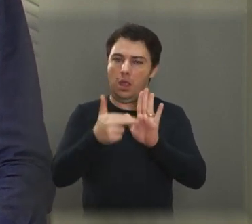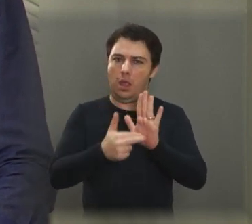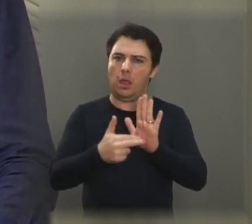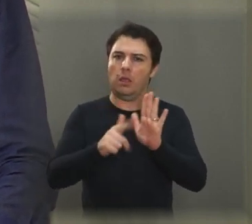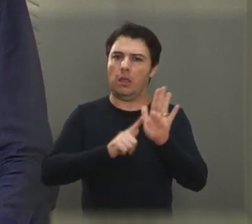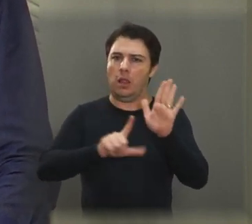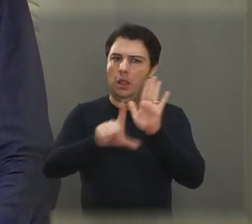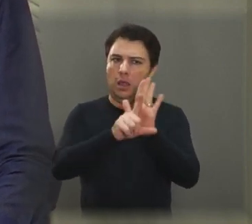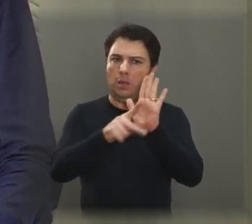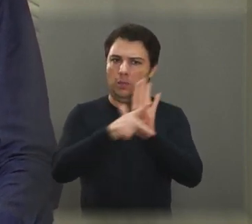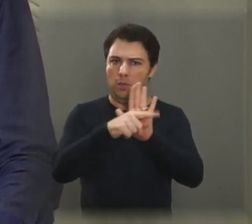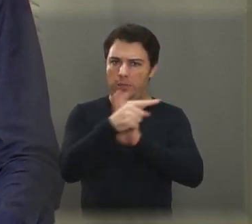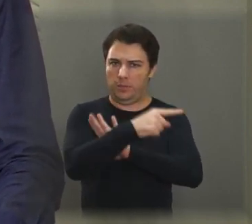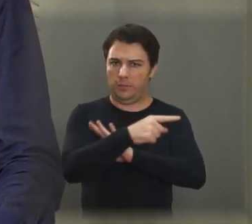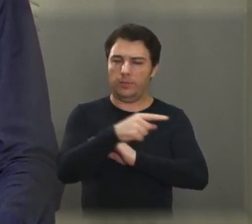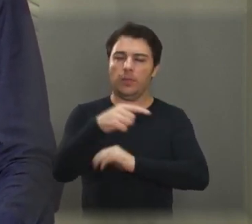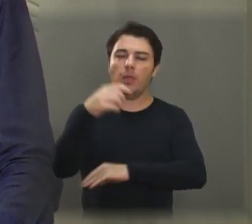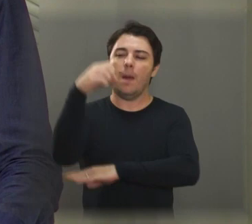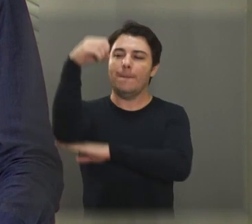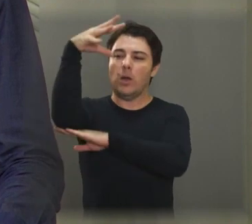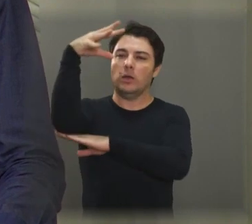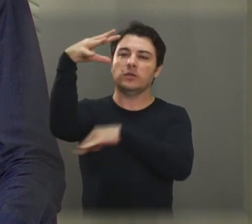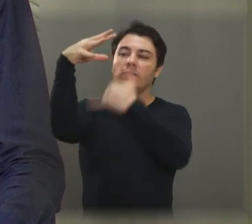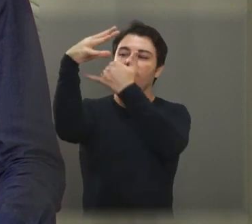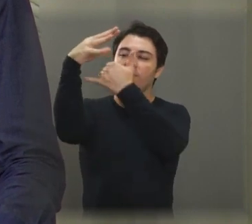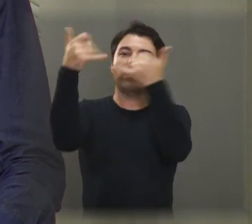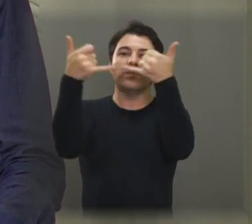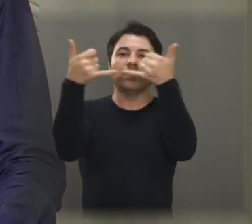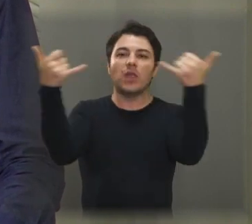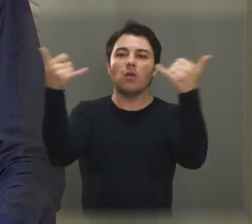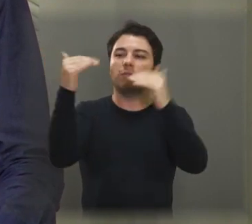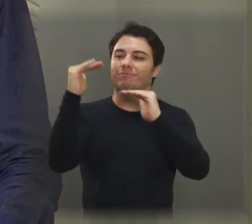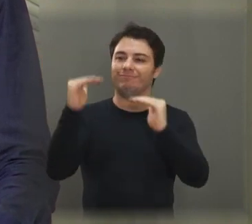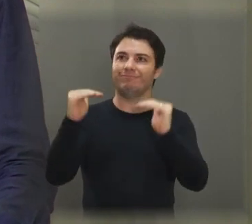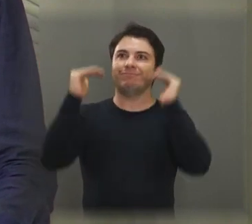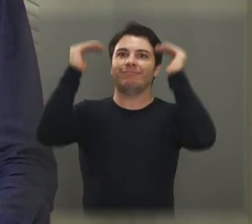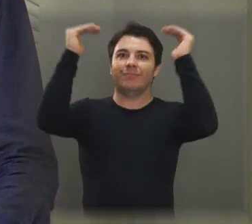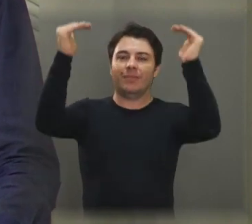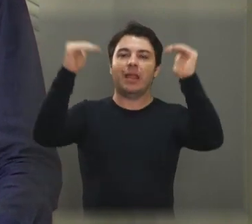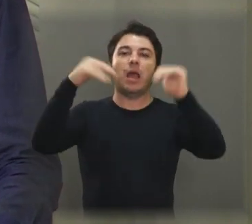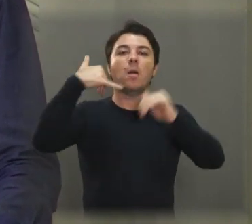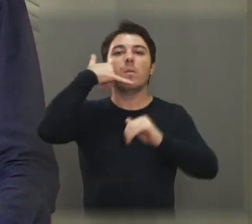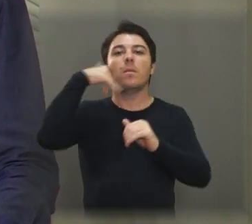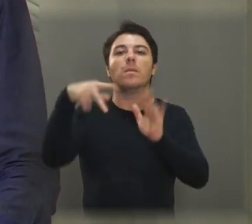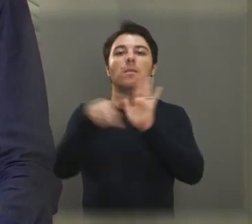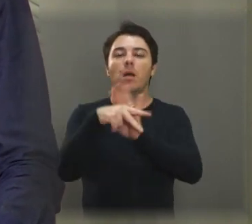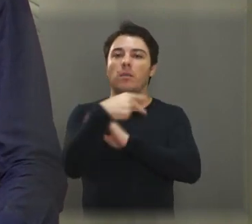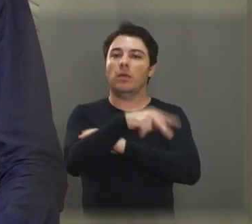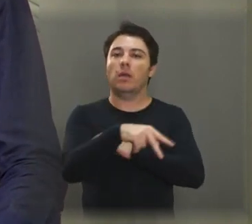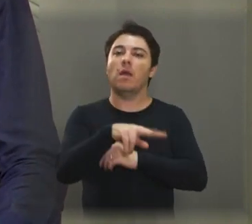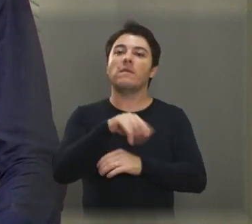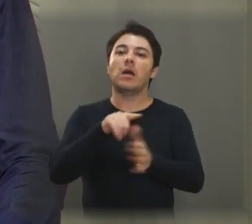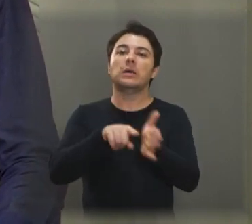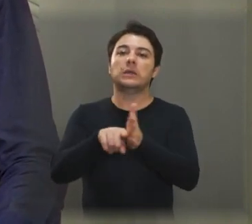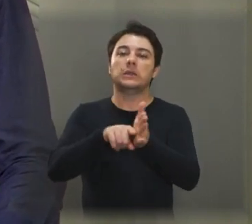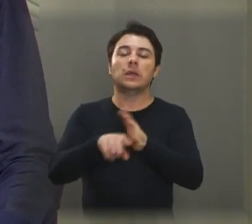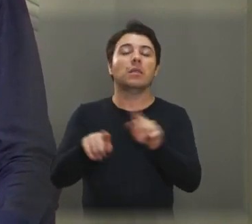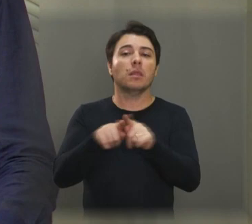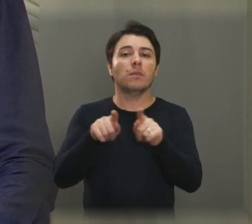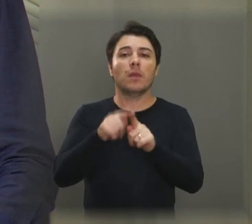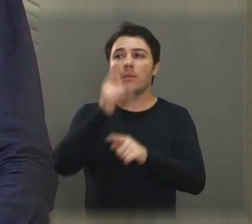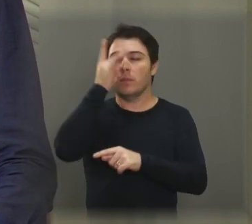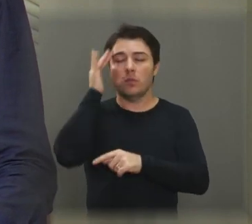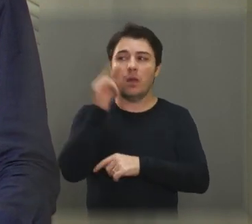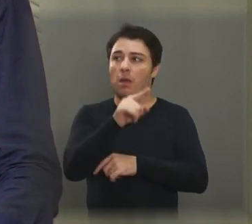legislação para isso é caso ela não esteja sendo obedecido ela fatalmente ela vai ser pega na inspeção e os municípios